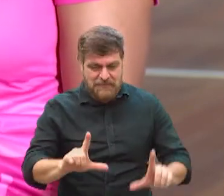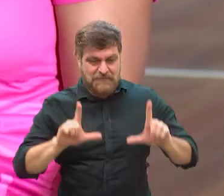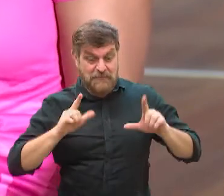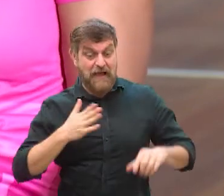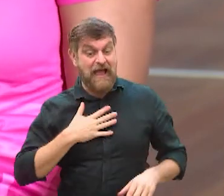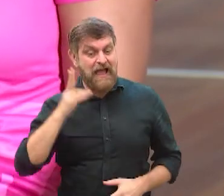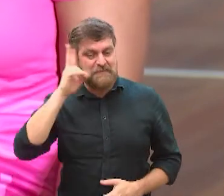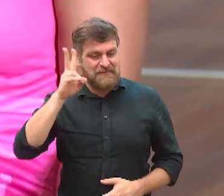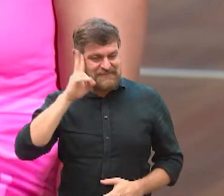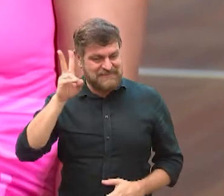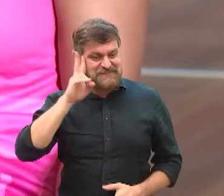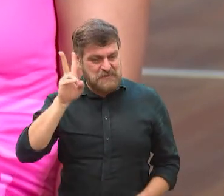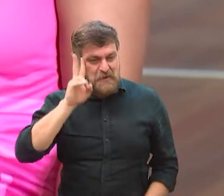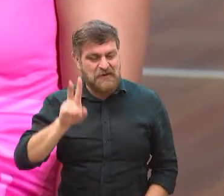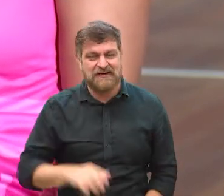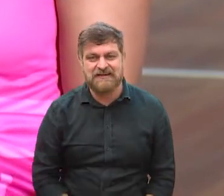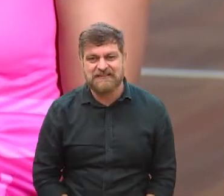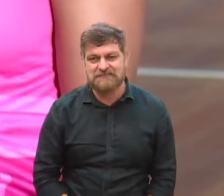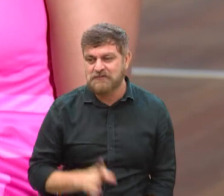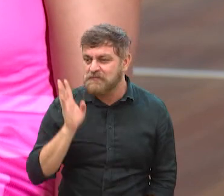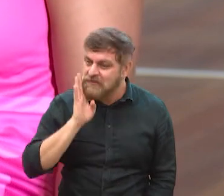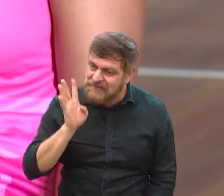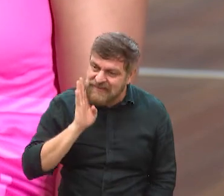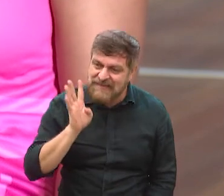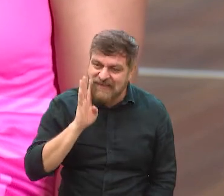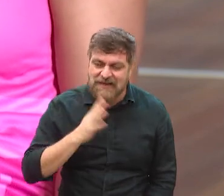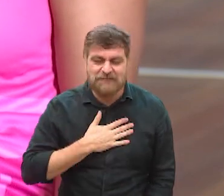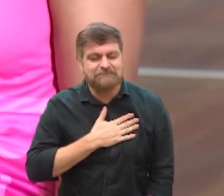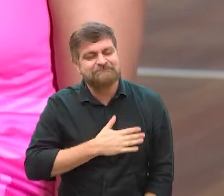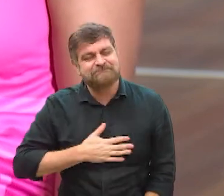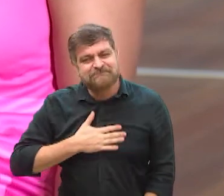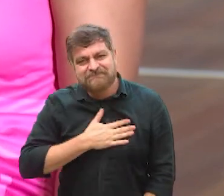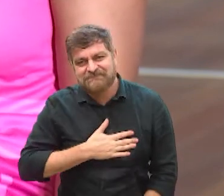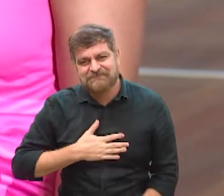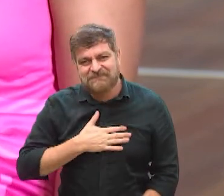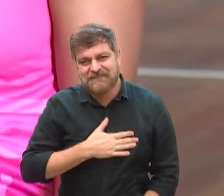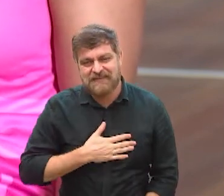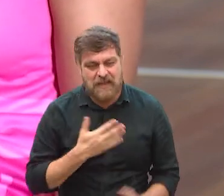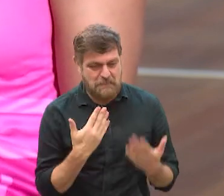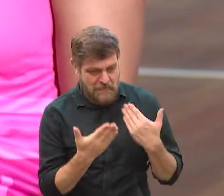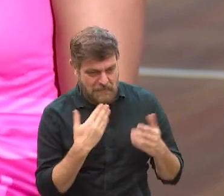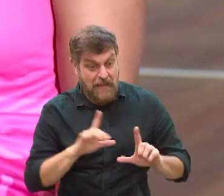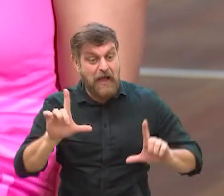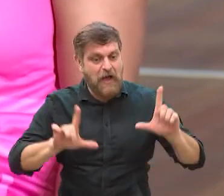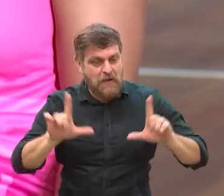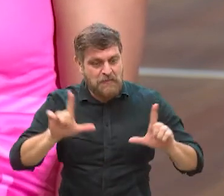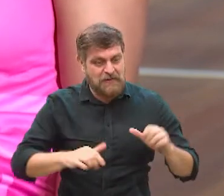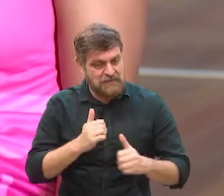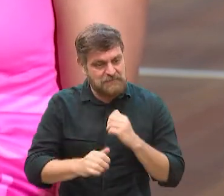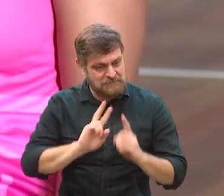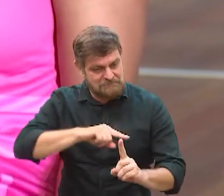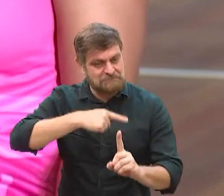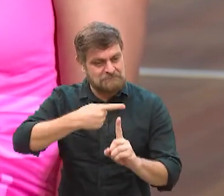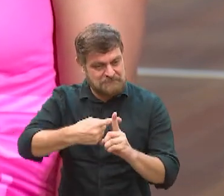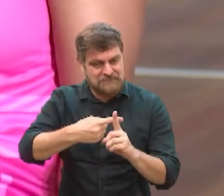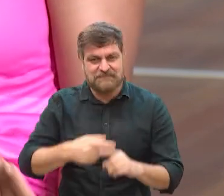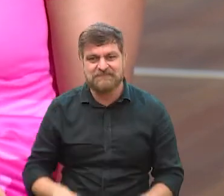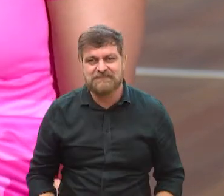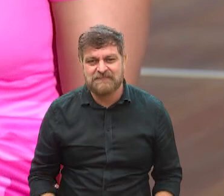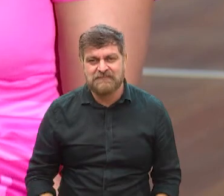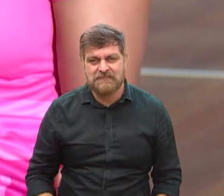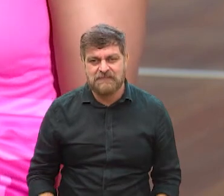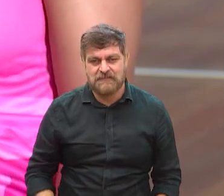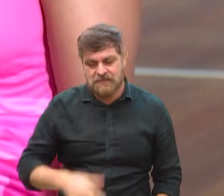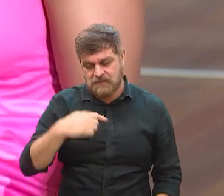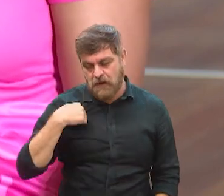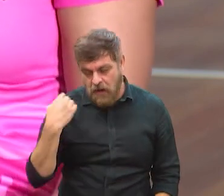pouquinho da minha história. Foi muito legal, gostei muito do programa de vocês. E pra